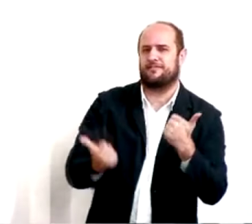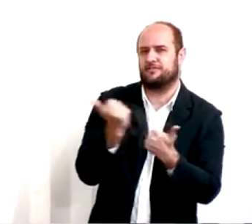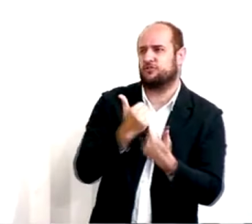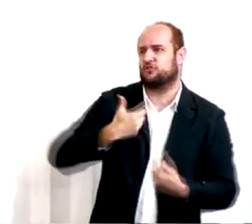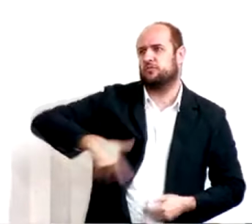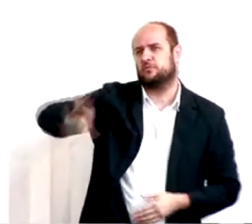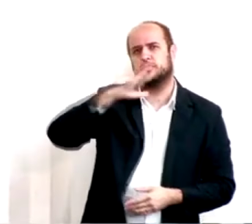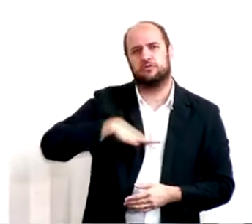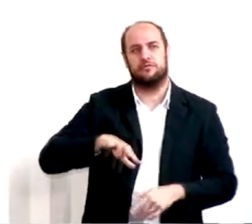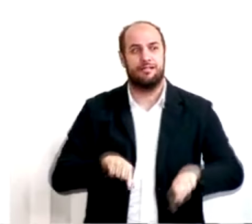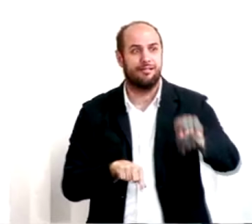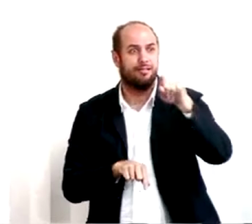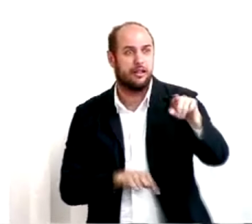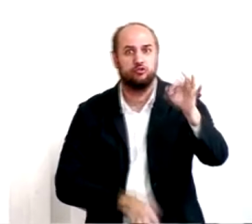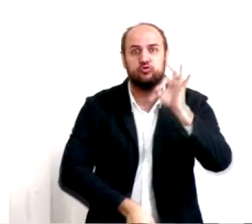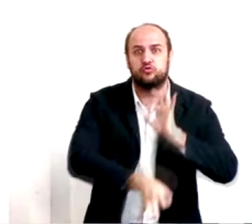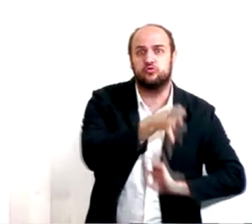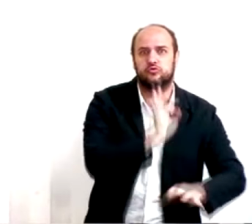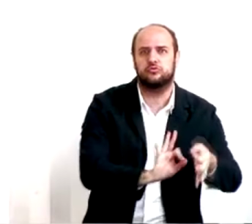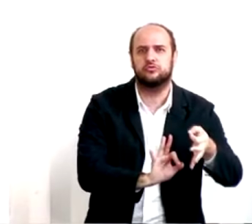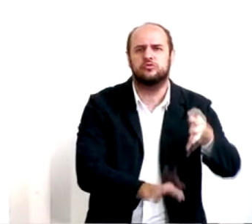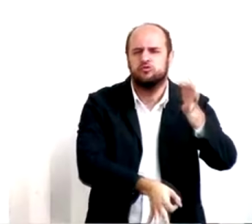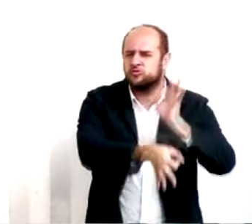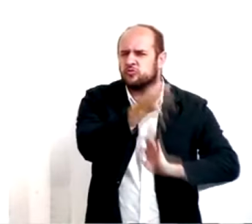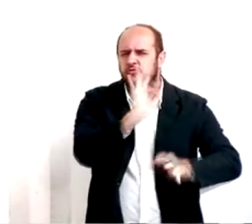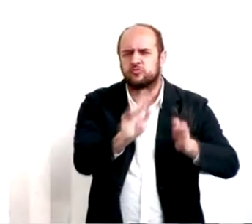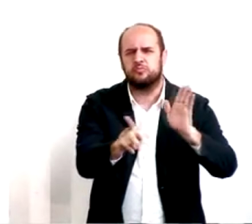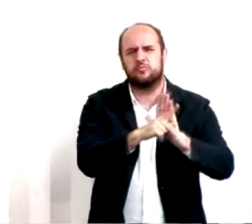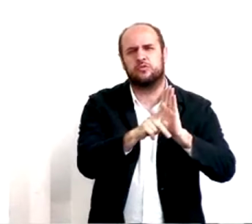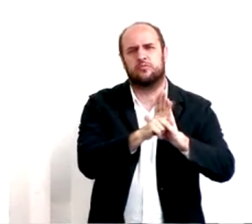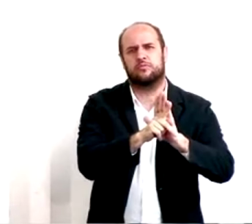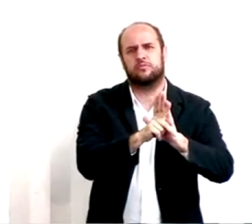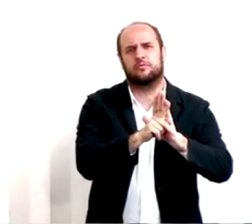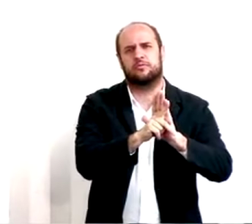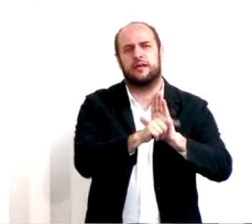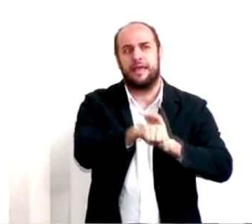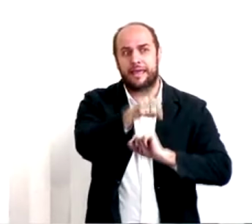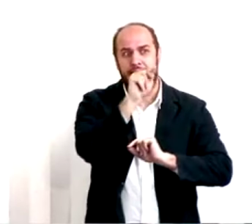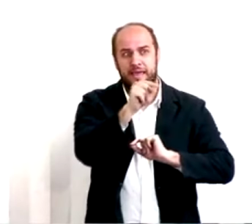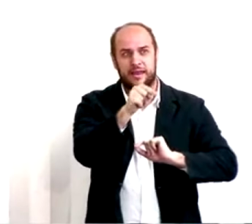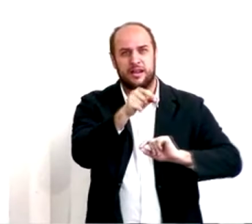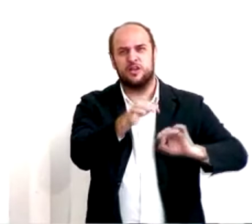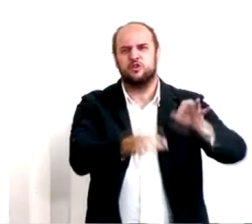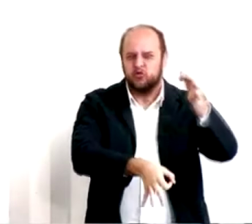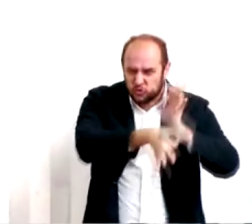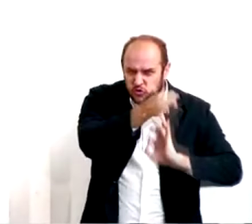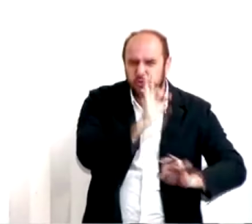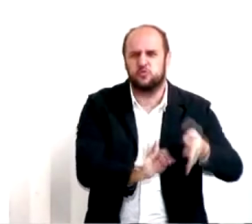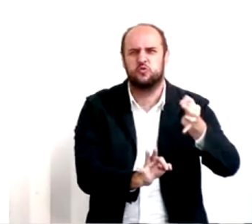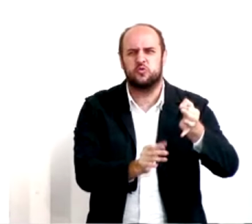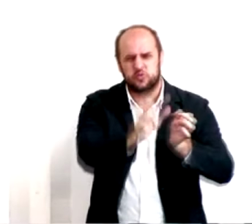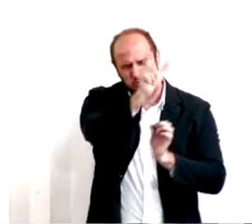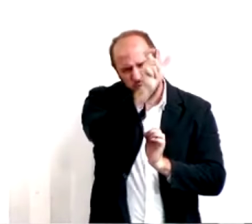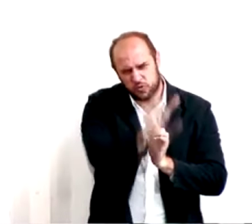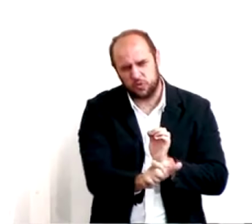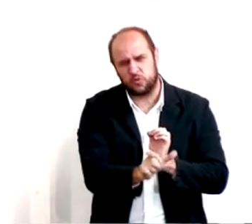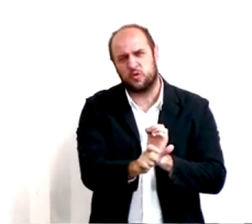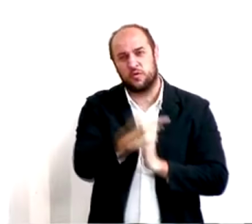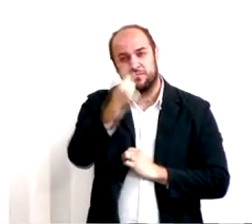cruz alguém que é justo no justo justificado no justo ou seja lá nesse aspecto